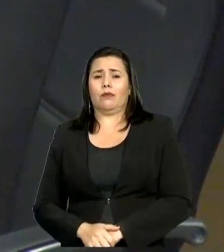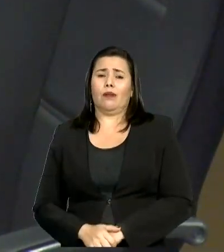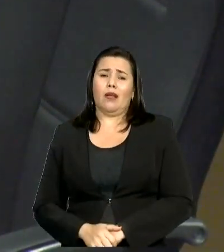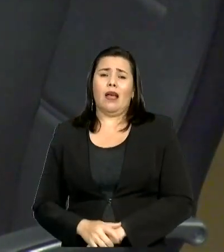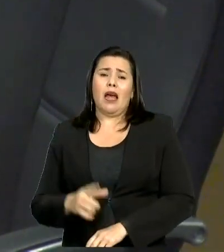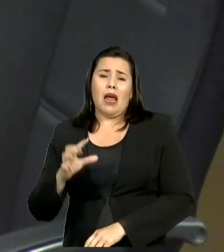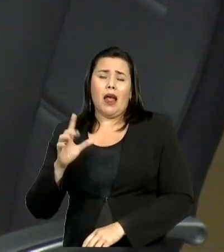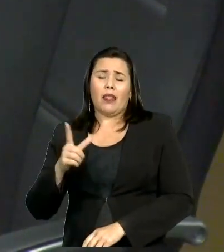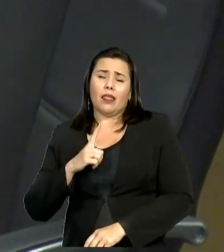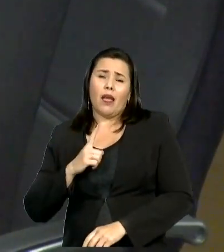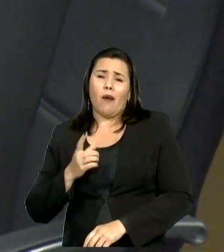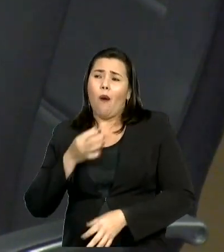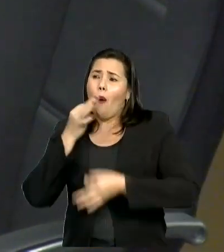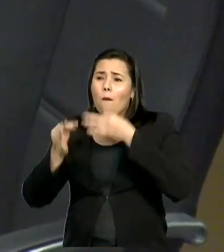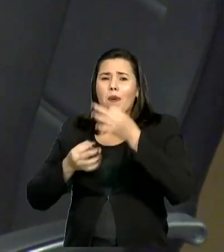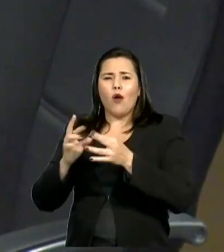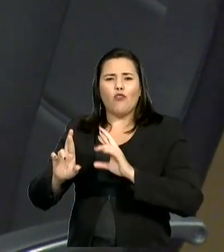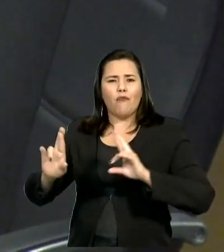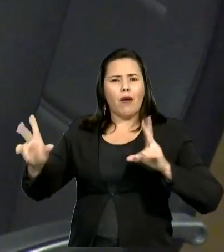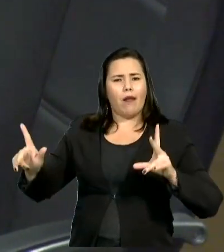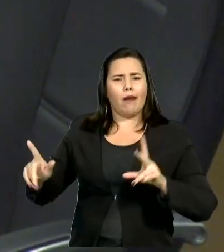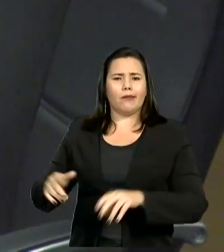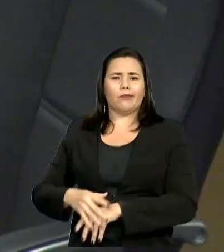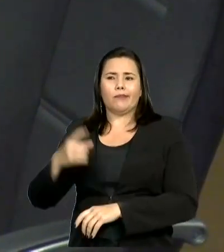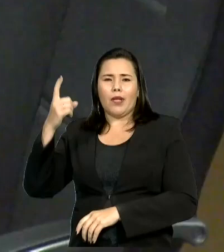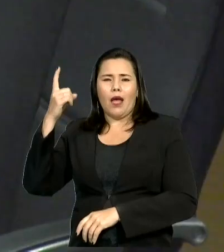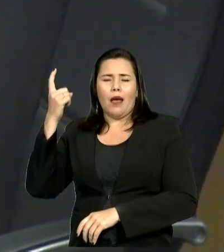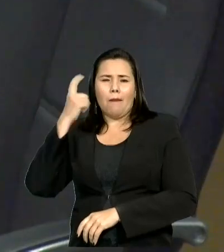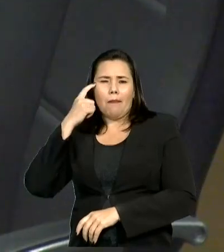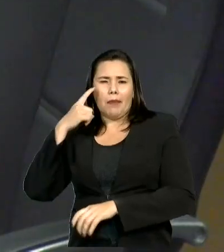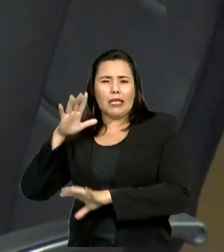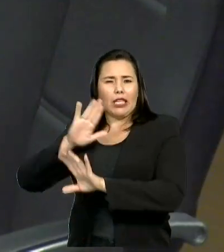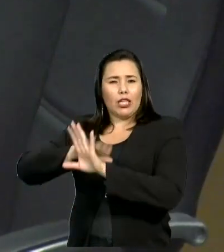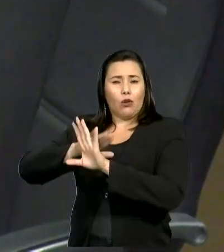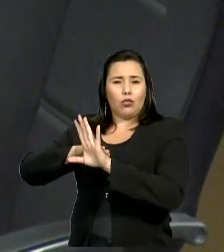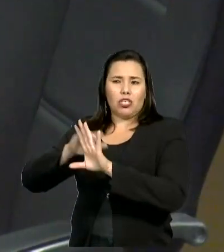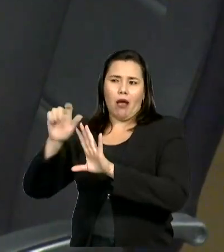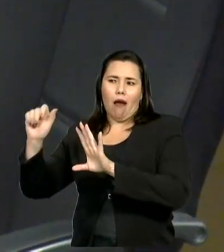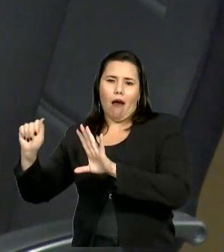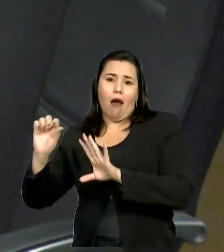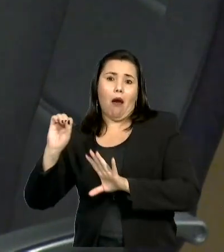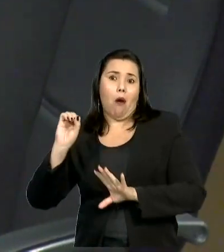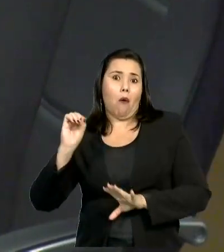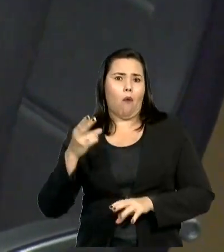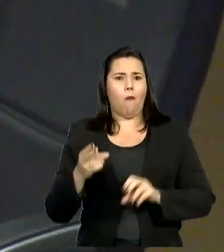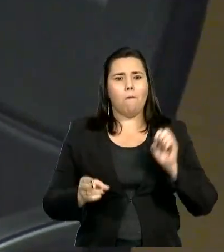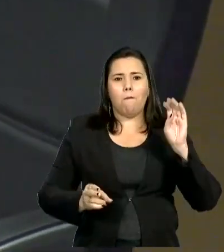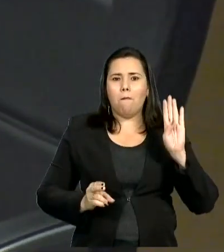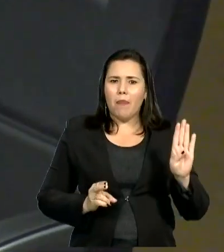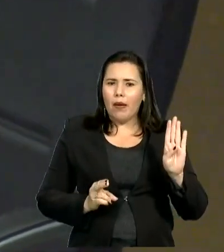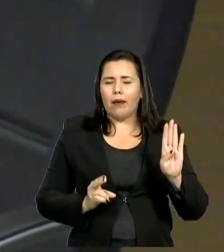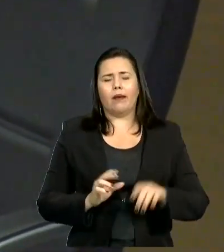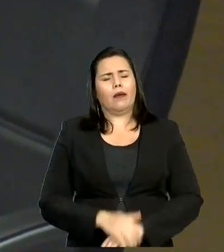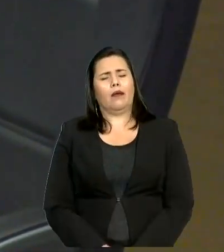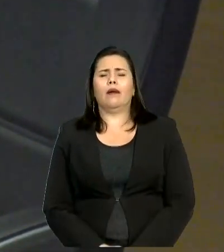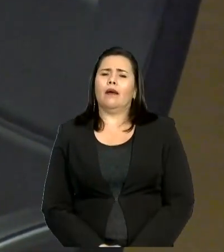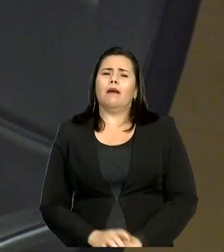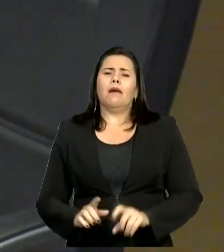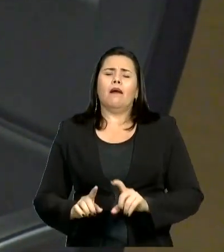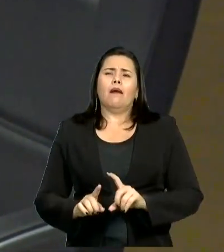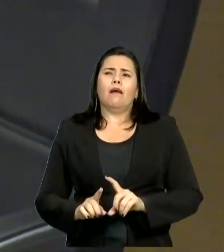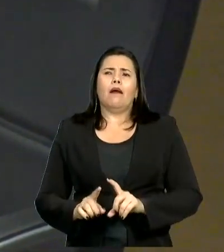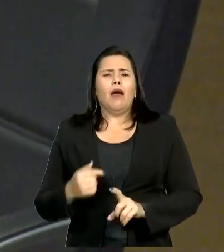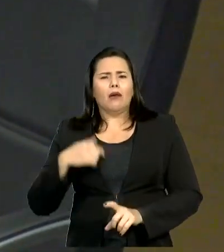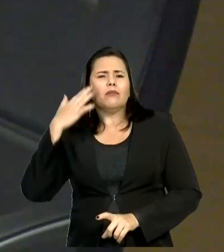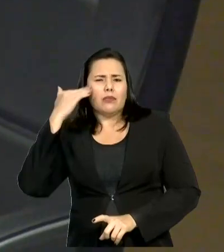essa pluralidade, além de ser respeitada, tem que ver também que existem, que elas podem se complementar e